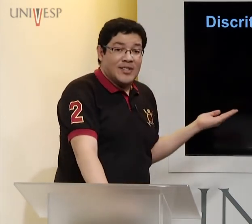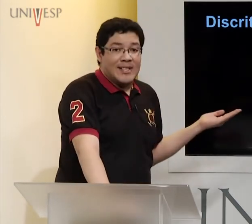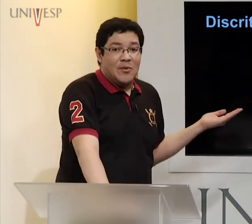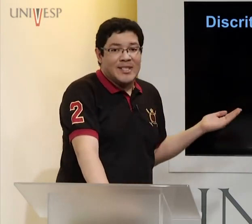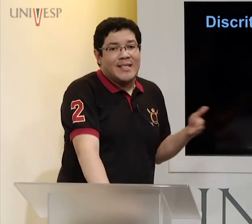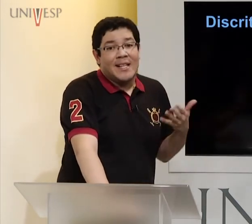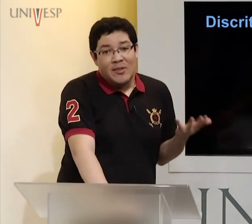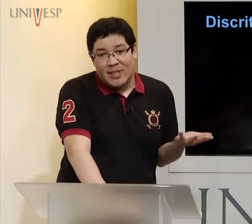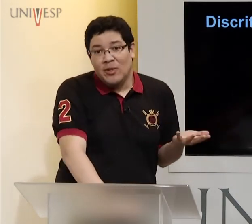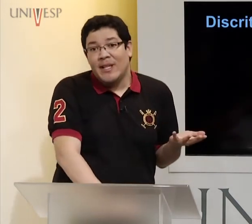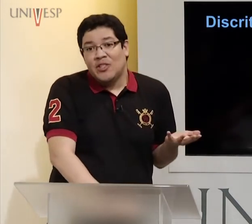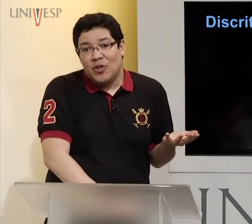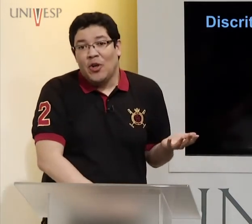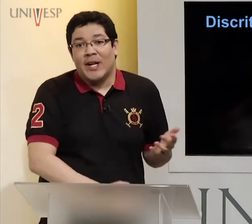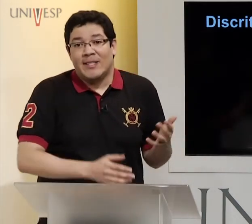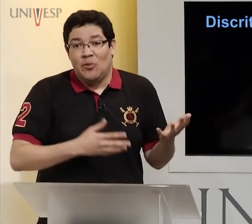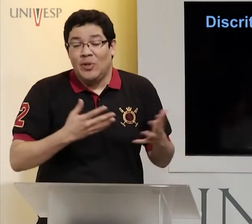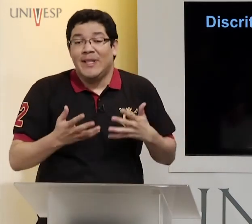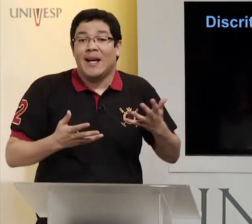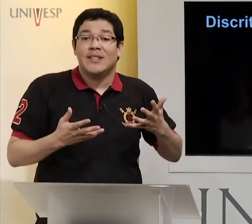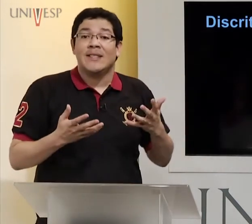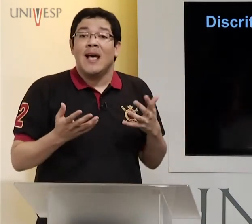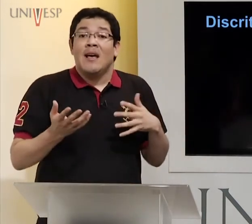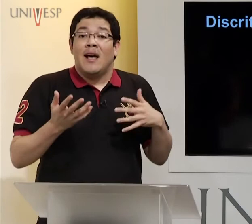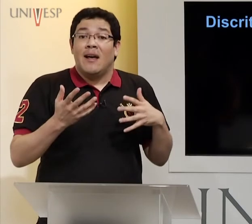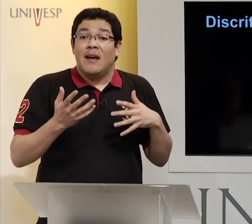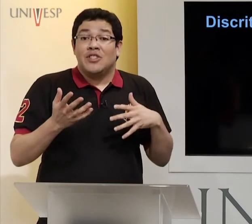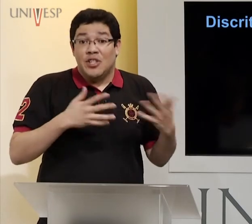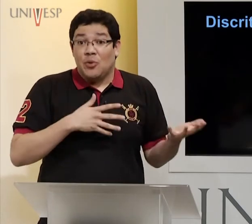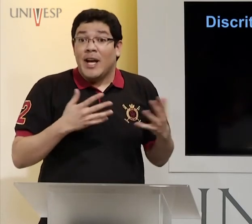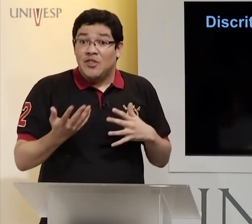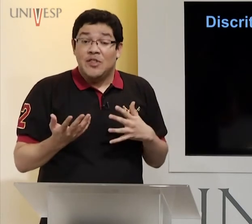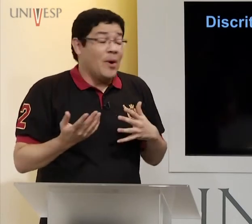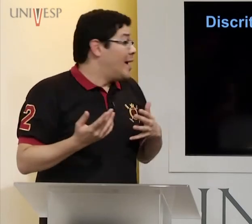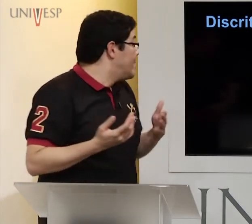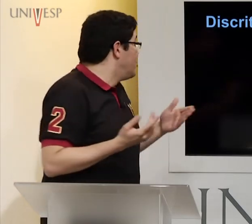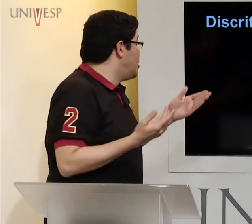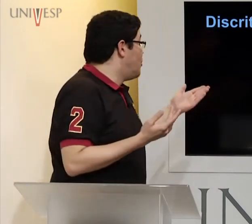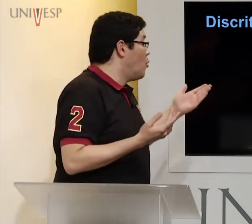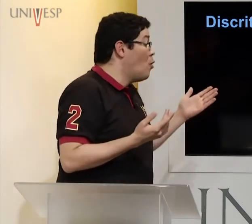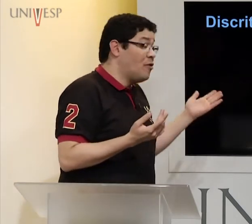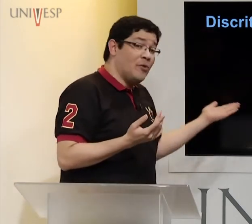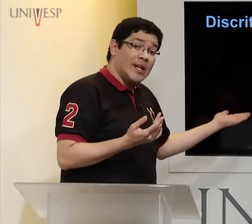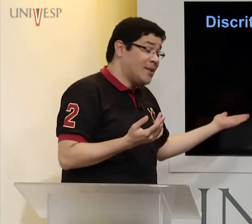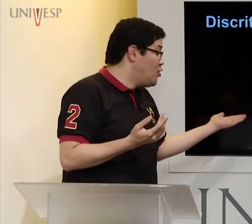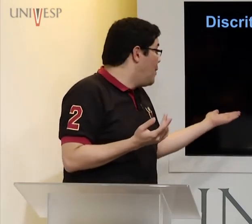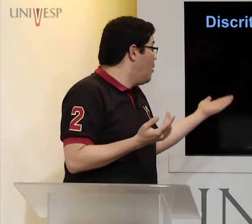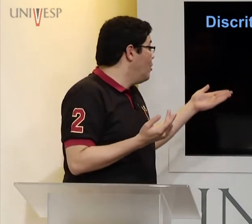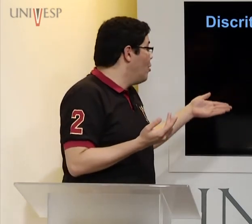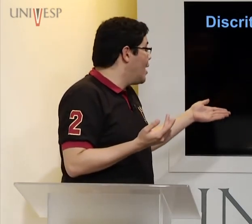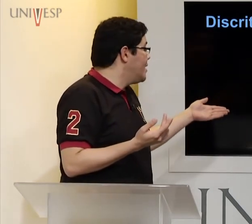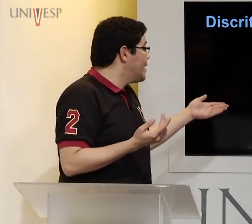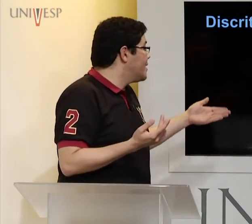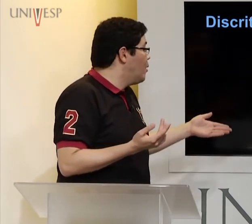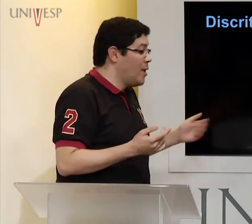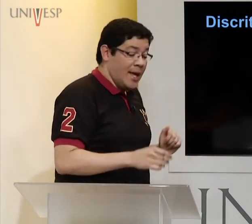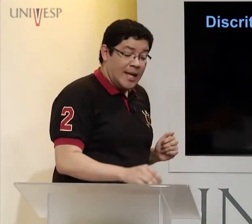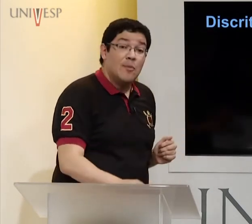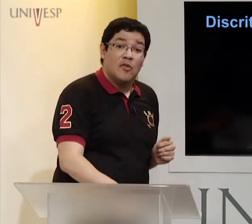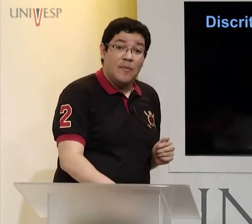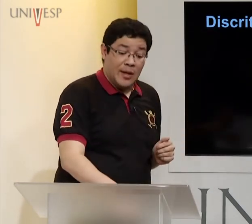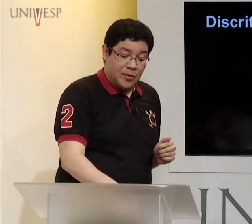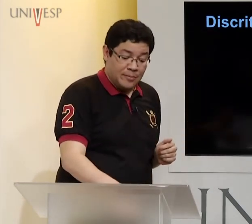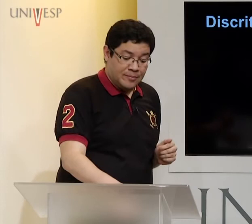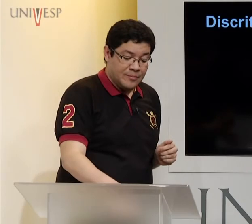no caso das línguas de sinais não são unidades sonoras, são unidades gestuais visuais, do tipo configuração de mão, localização